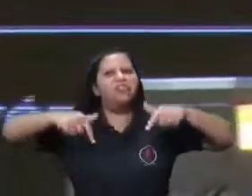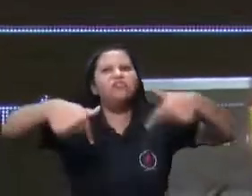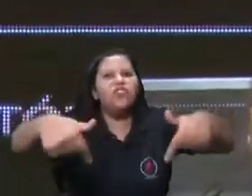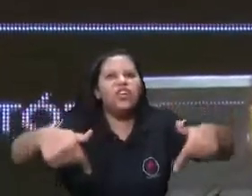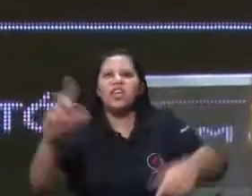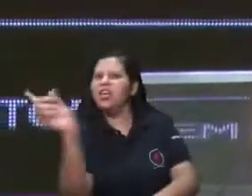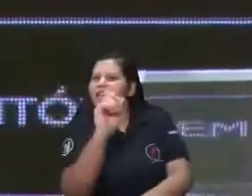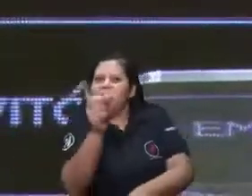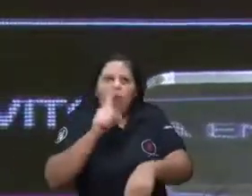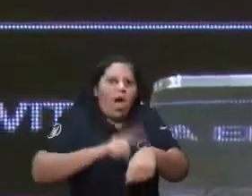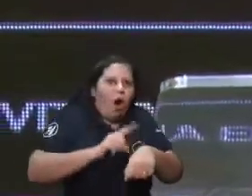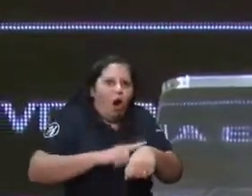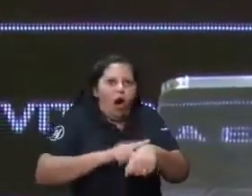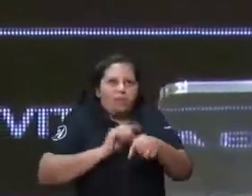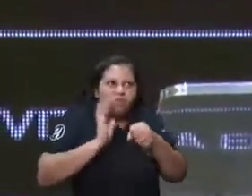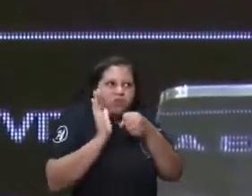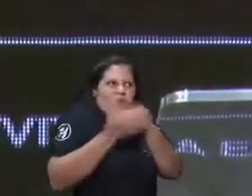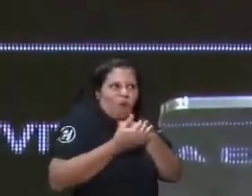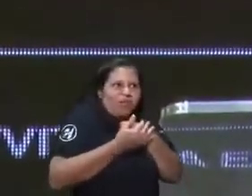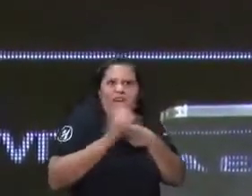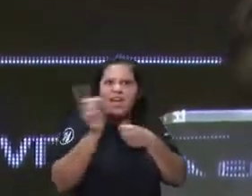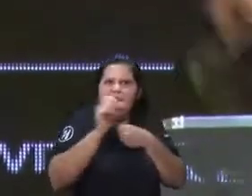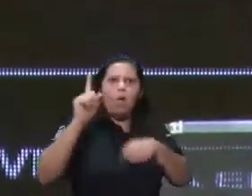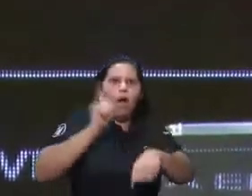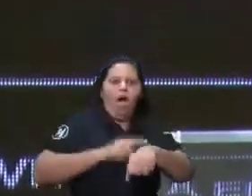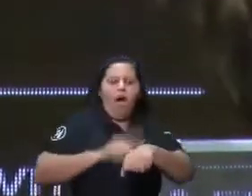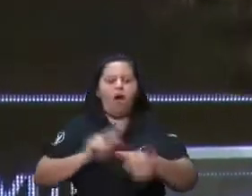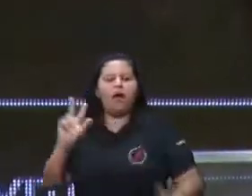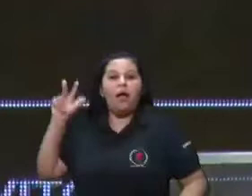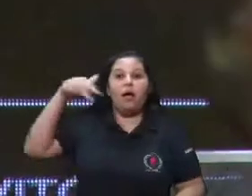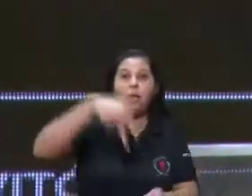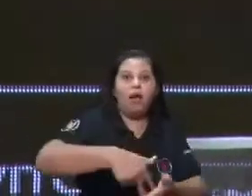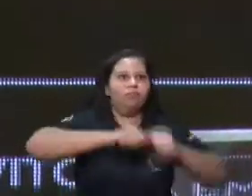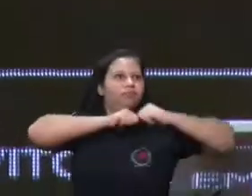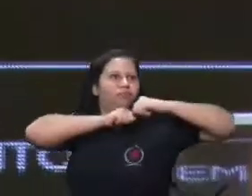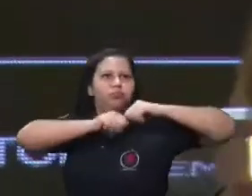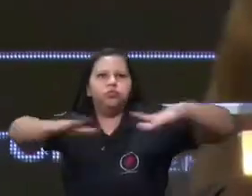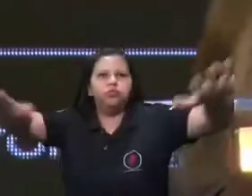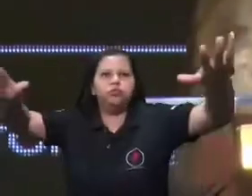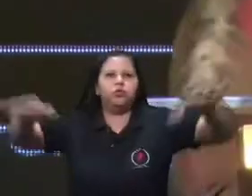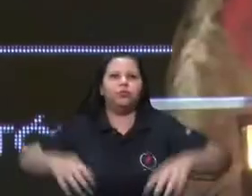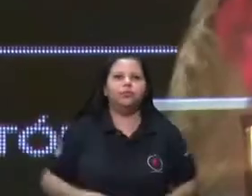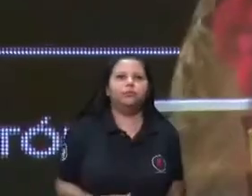de reter, é hora de fluir.